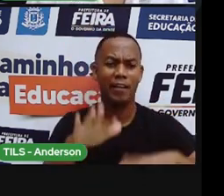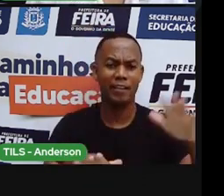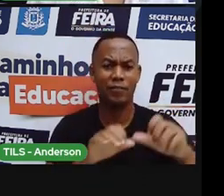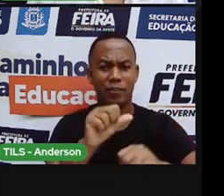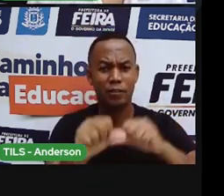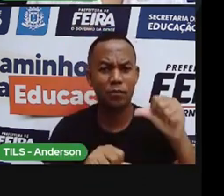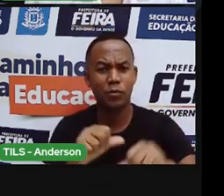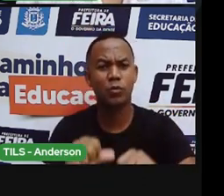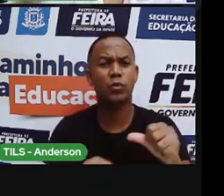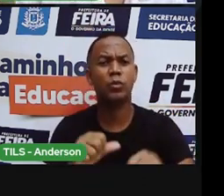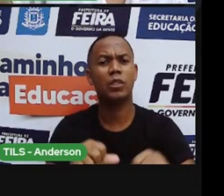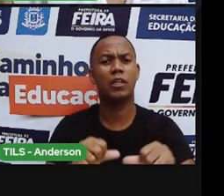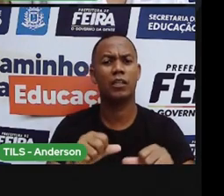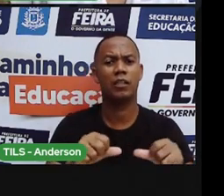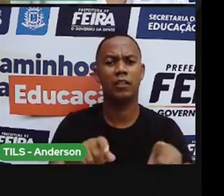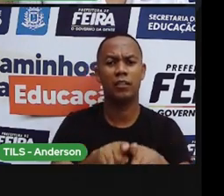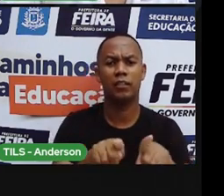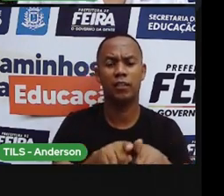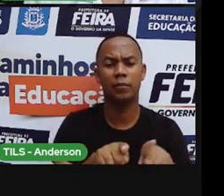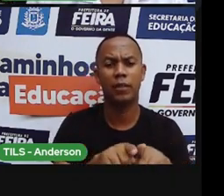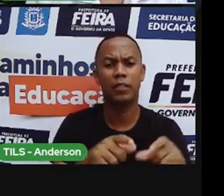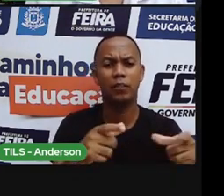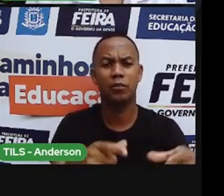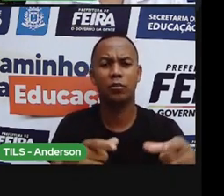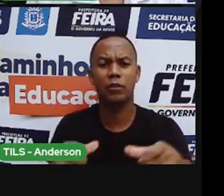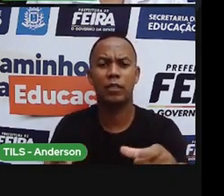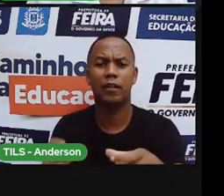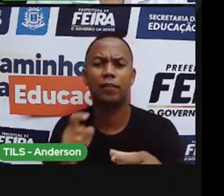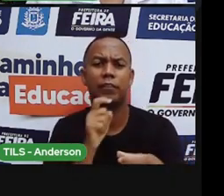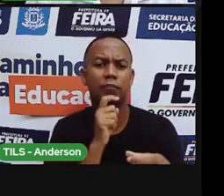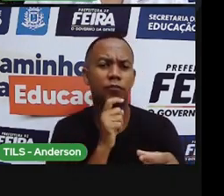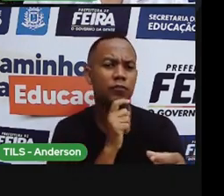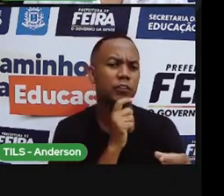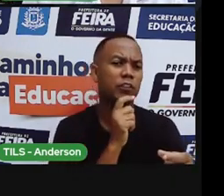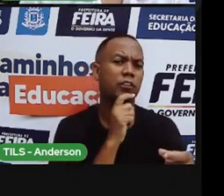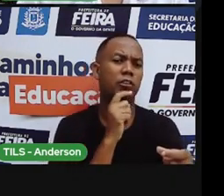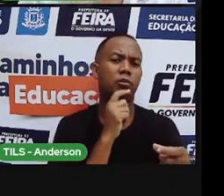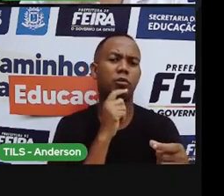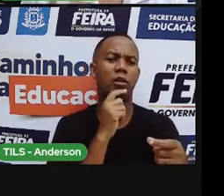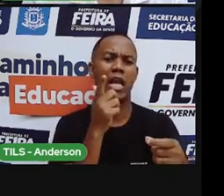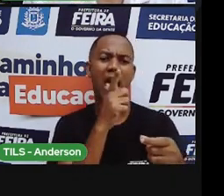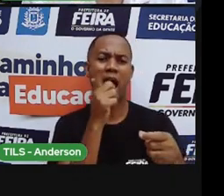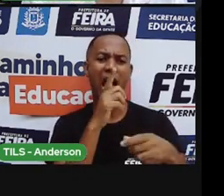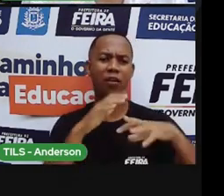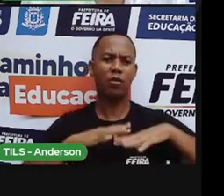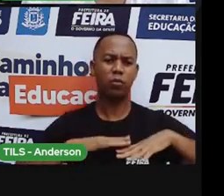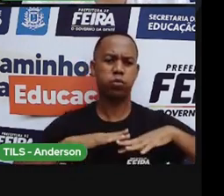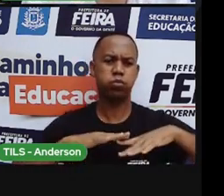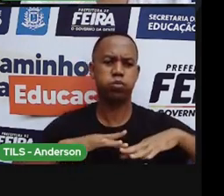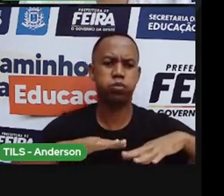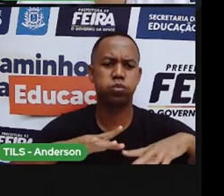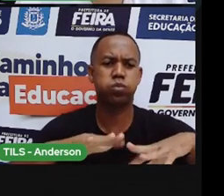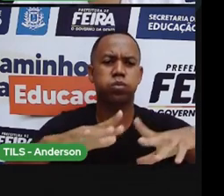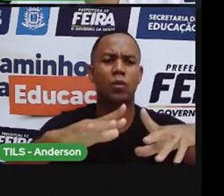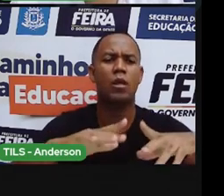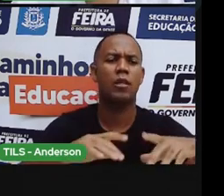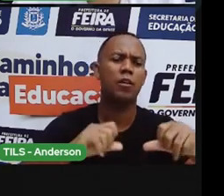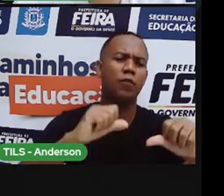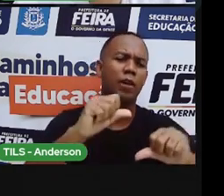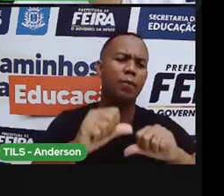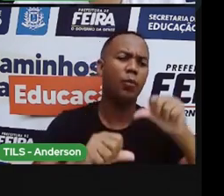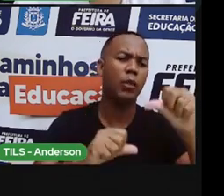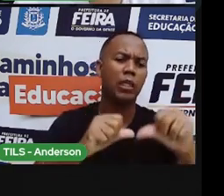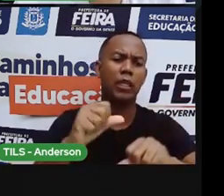enchentes, o degelo, na verdade, dos polos da Terra, né? Então, tudo isso acaba mudando a paisagem do